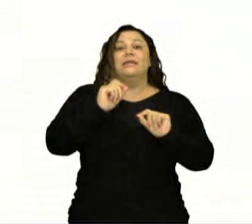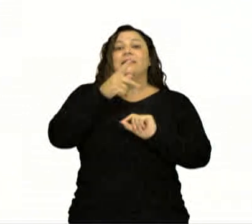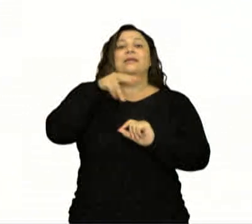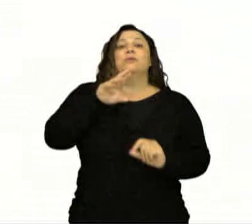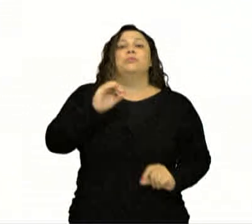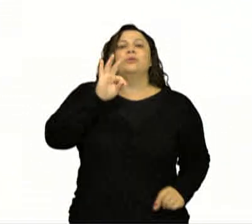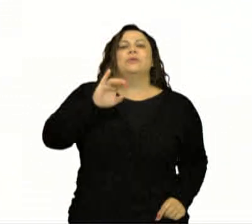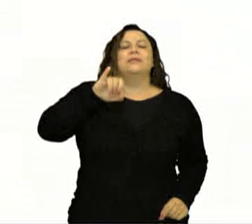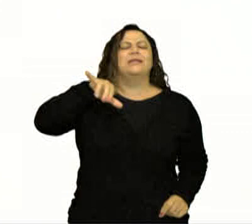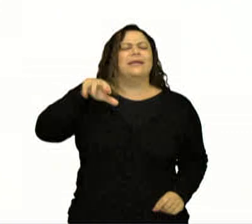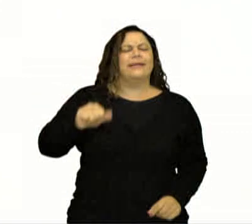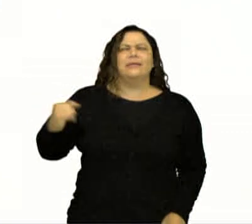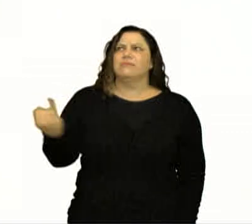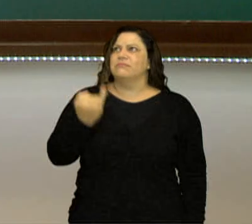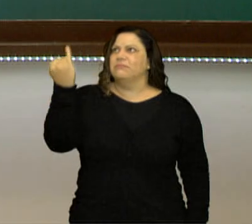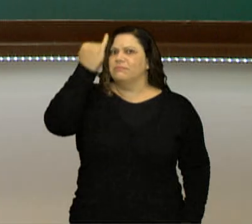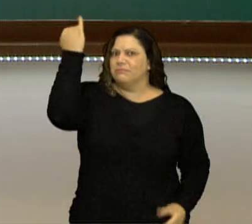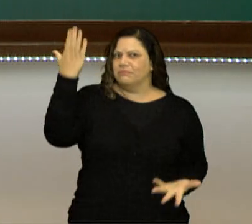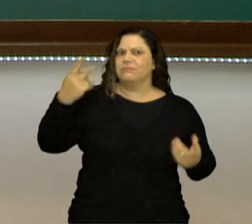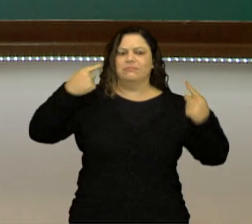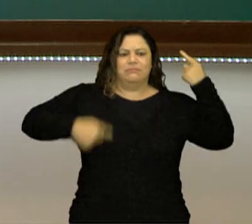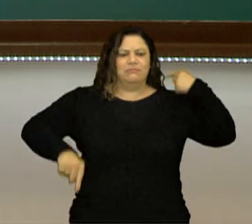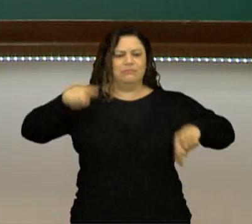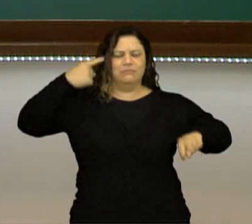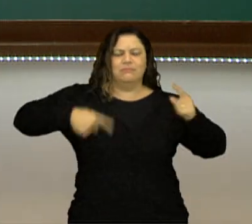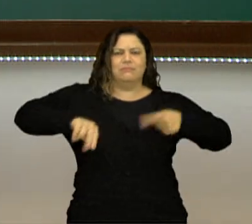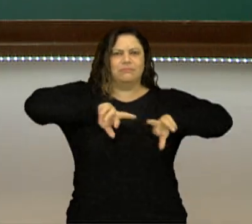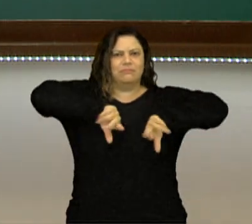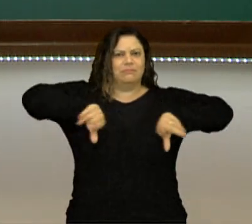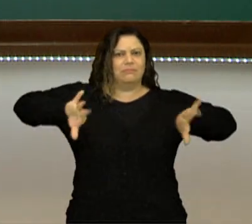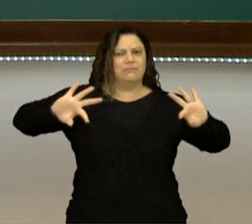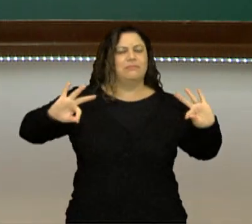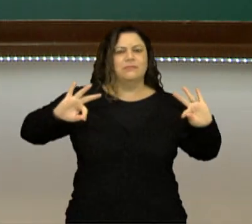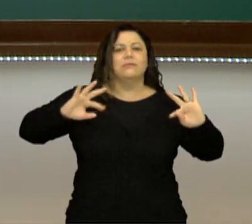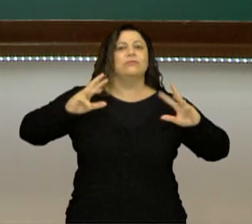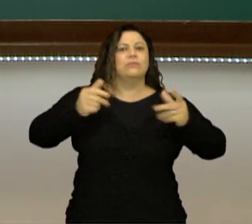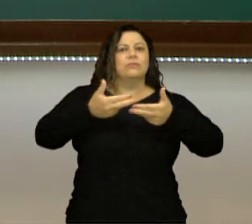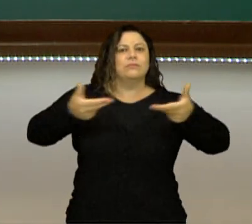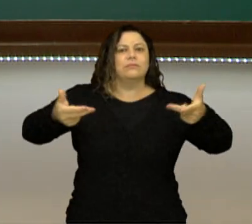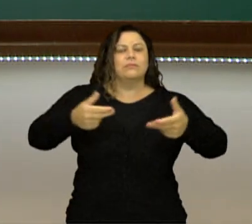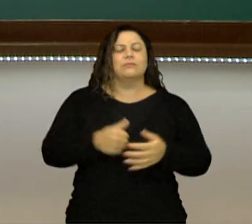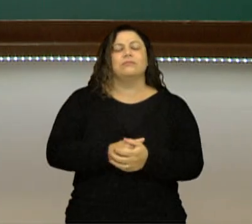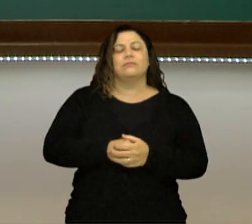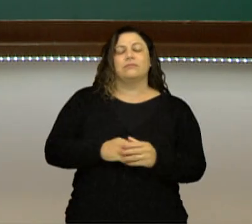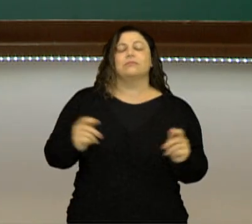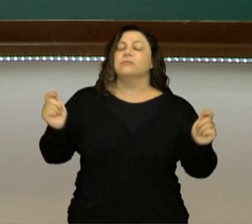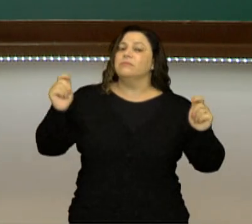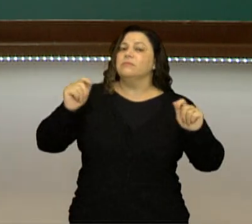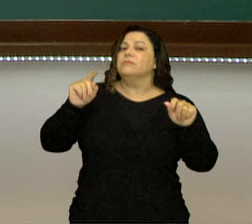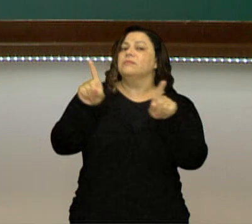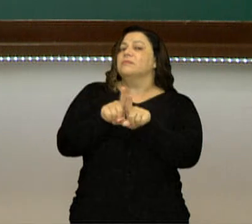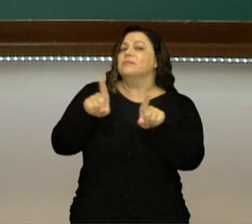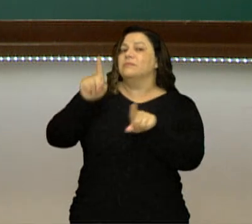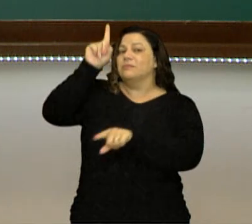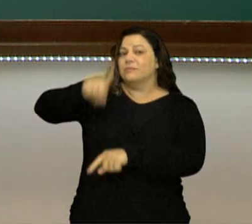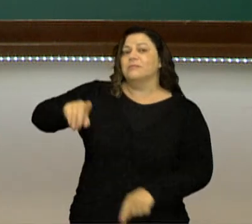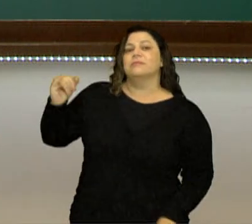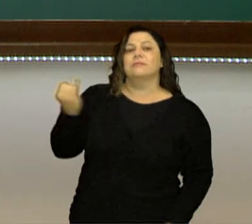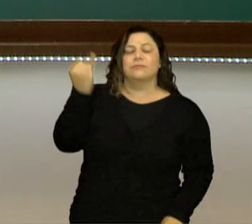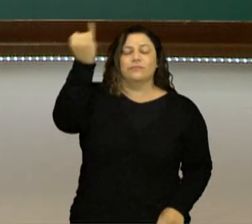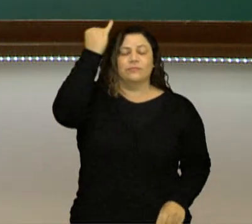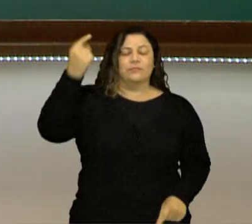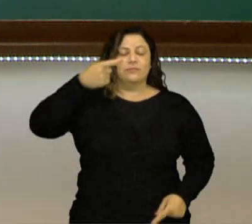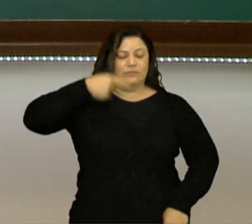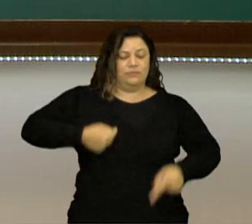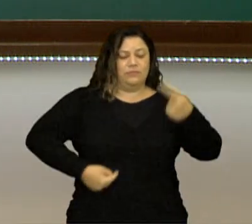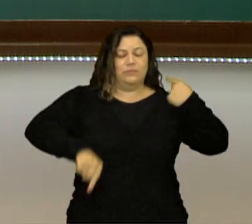nosso organismo, para a nossa saúde, de um modo geral? Muito bem. As proteínas possuem funções importantes do nosso